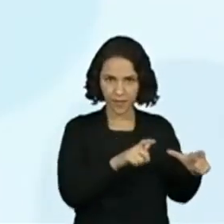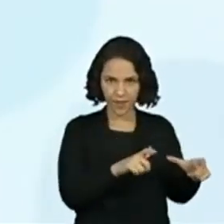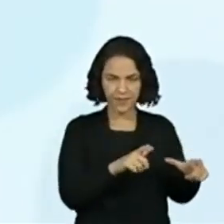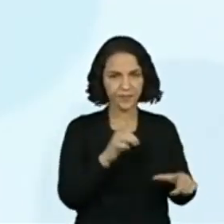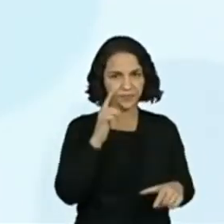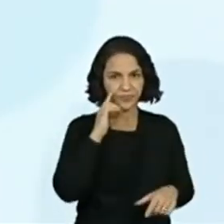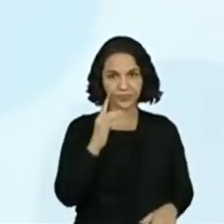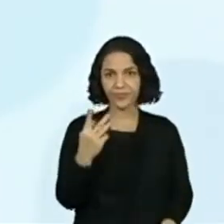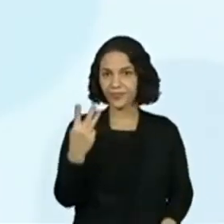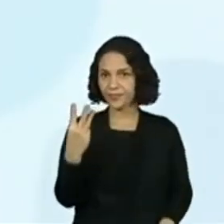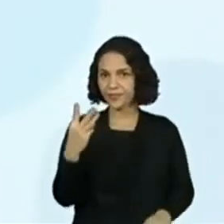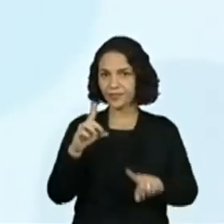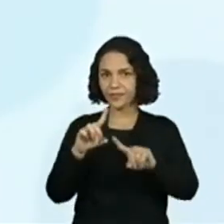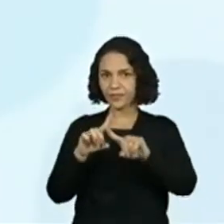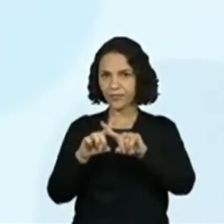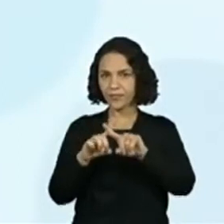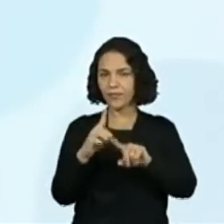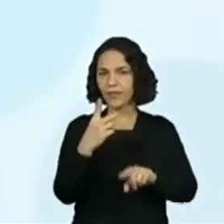3 vezes 20. Sim.